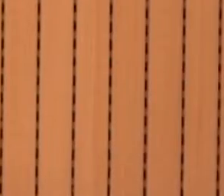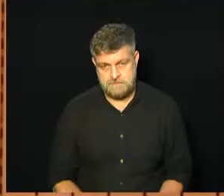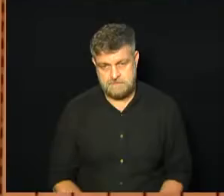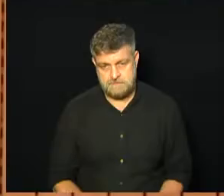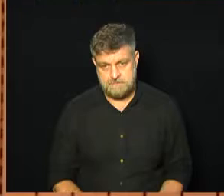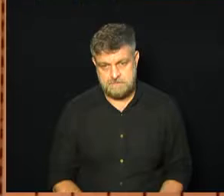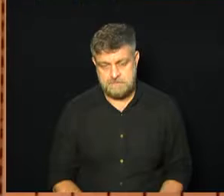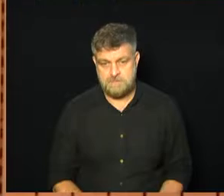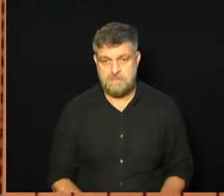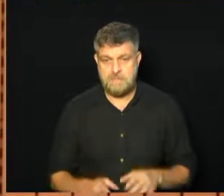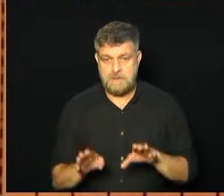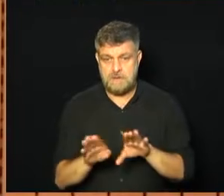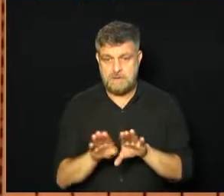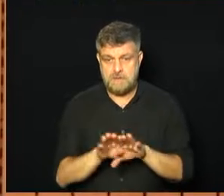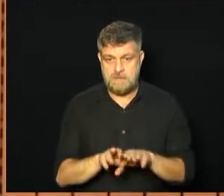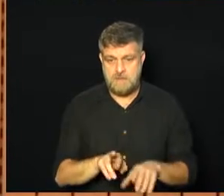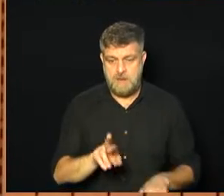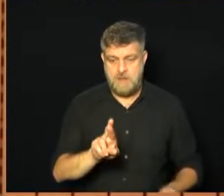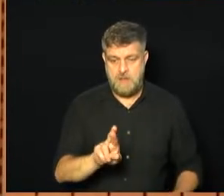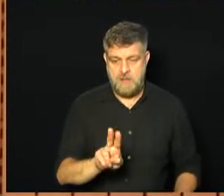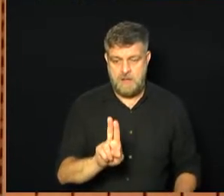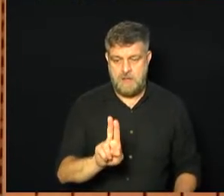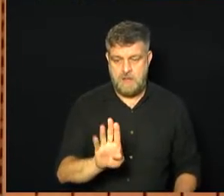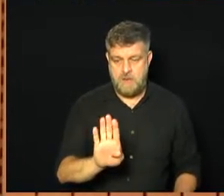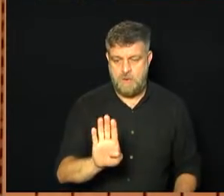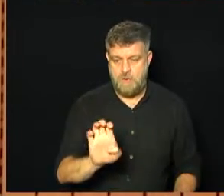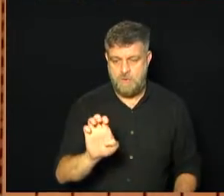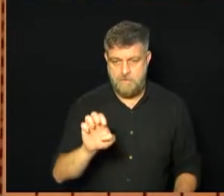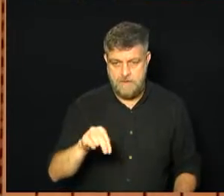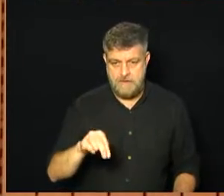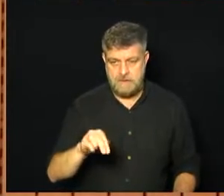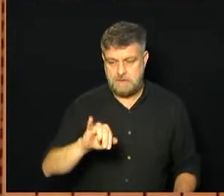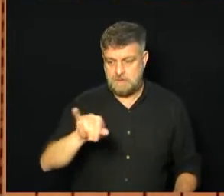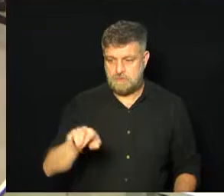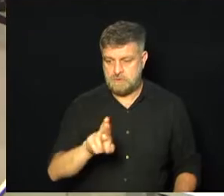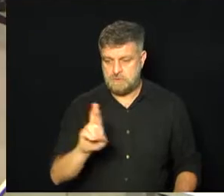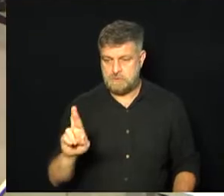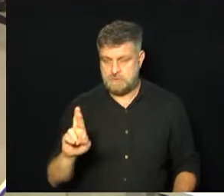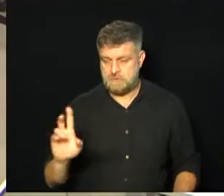Por fim, Rubem Borges Fialho Júnior.